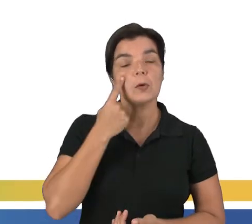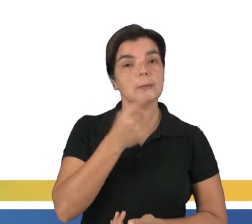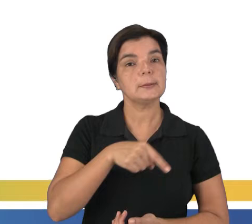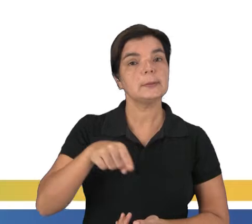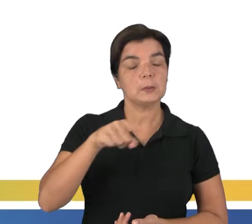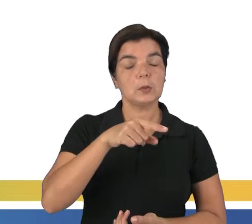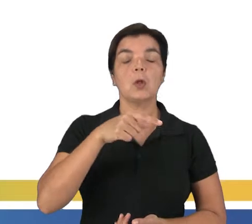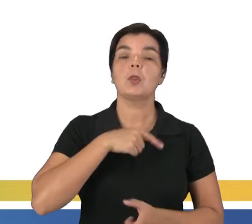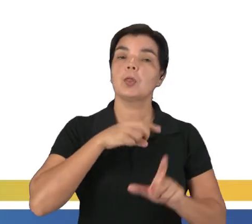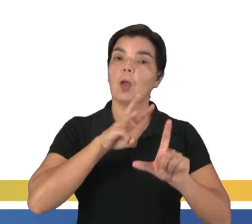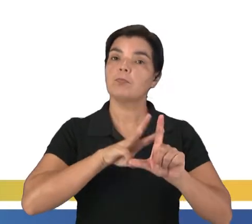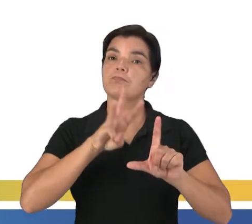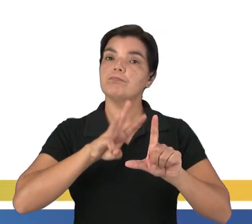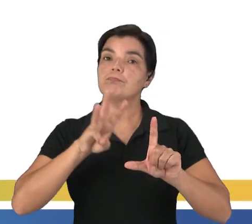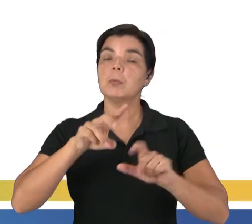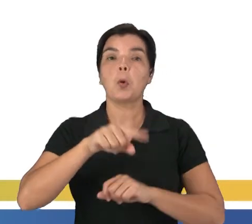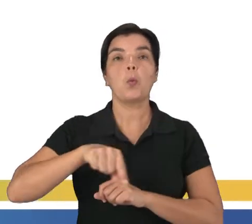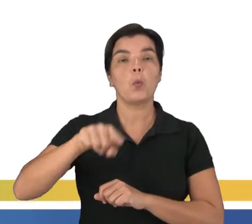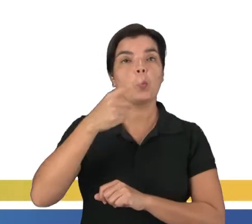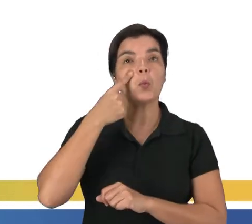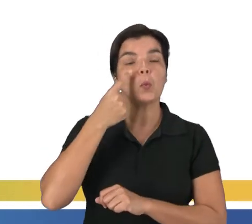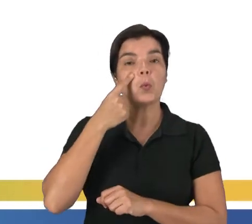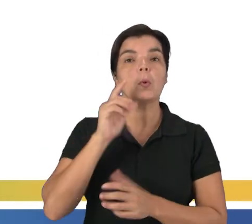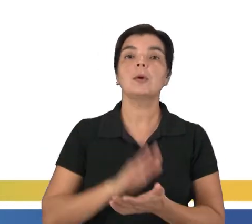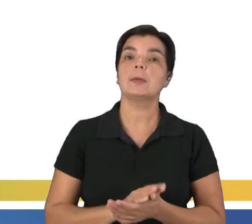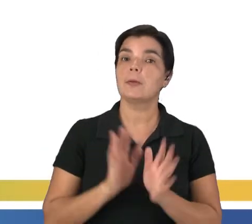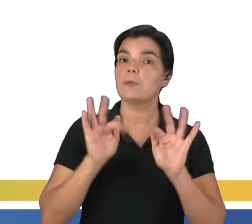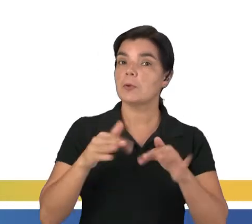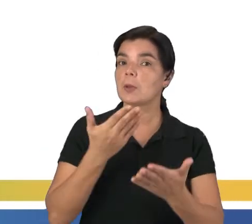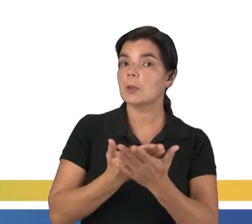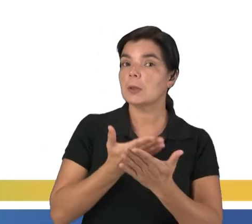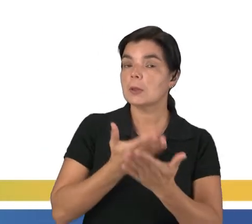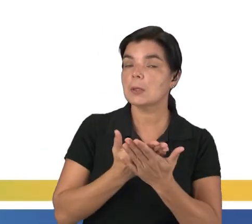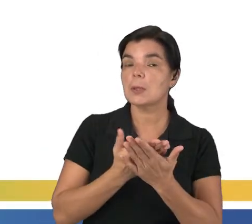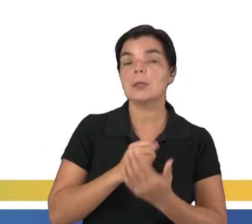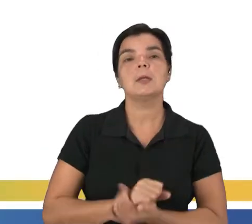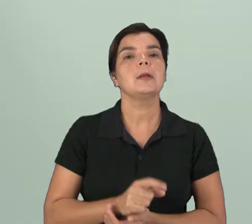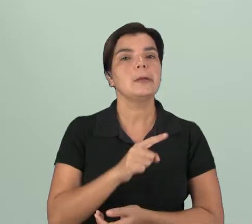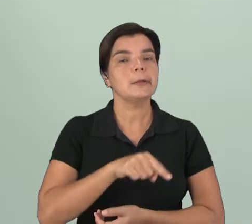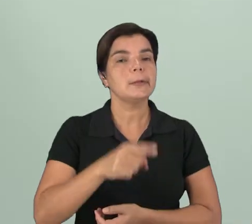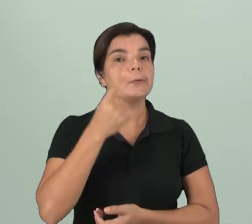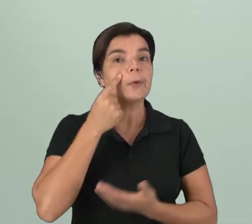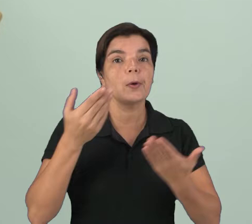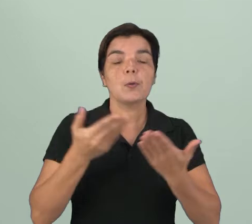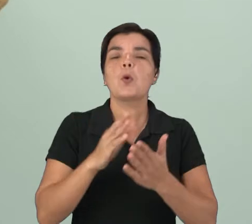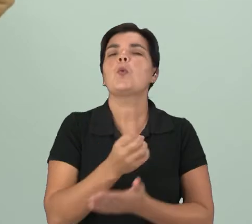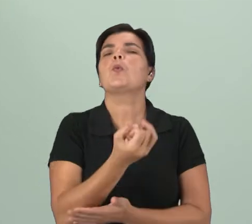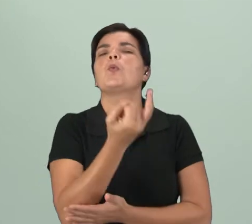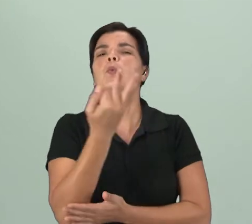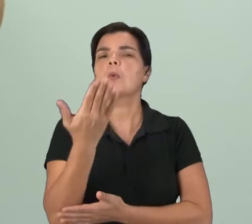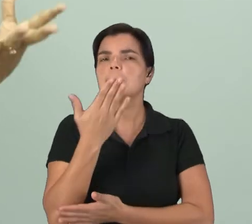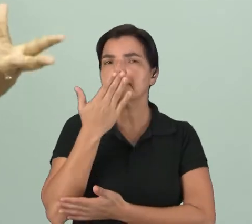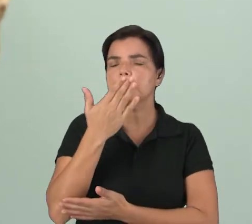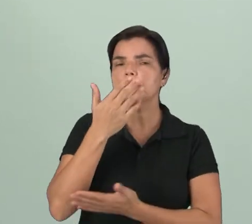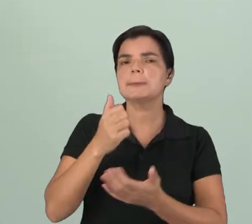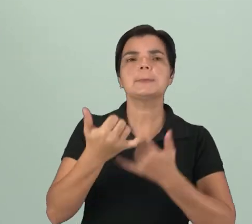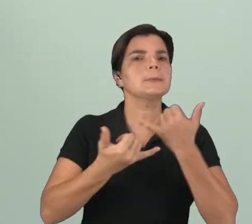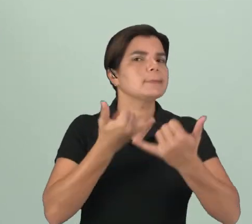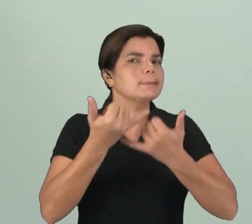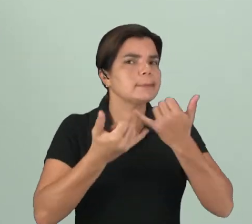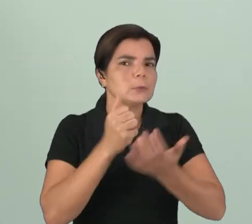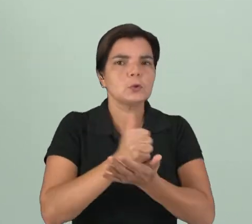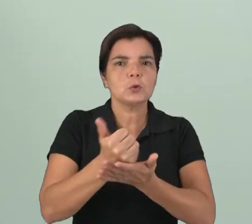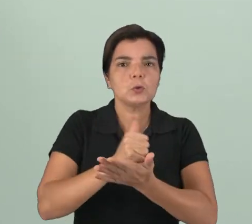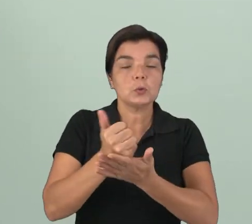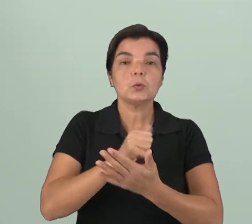aí vocês têm aí esse link para vocês acessarem quando acabarem a nossa aula. E a gente vai ver agora quais são esses tipos de jogos,